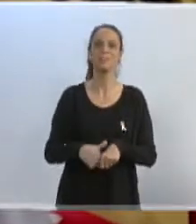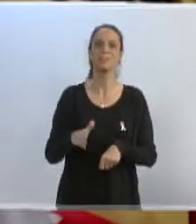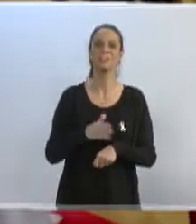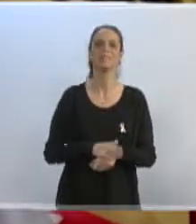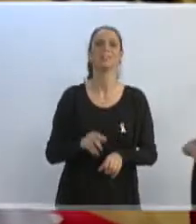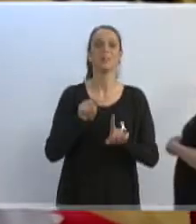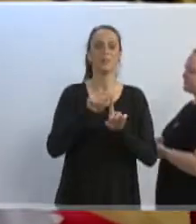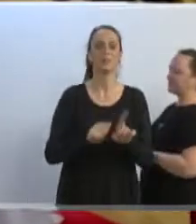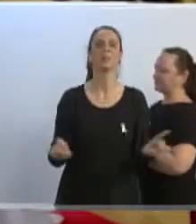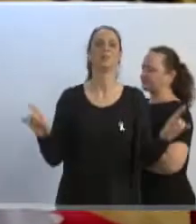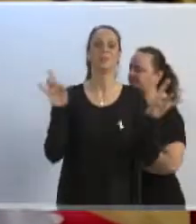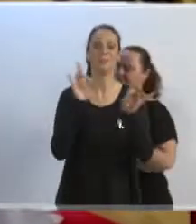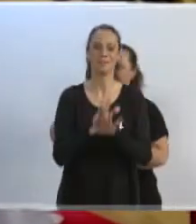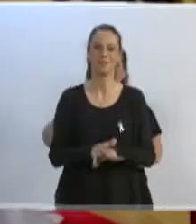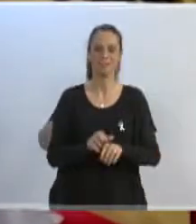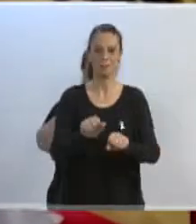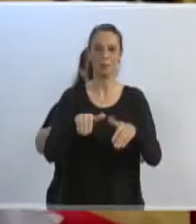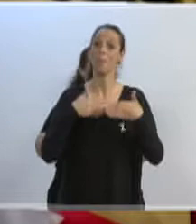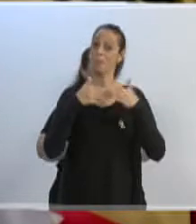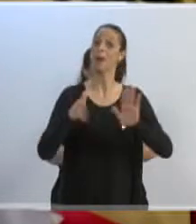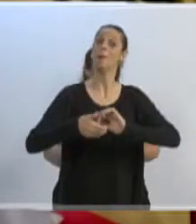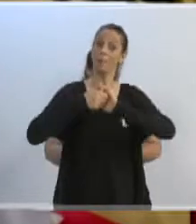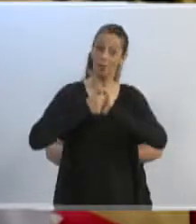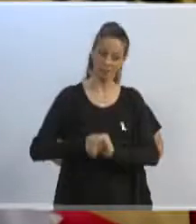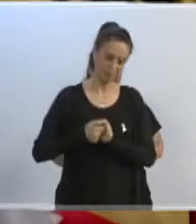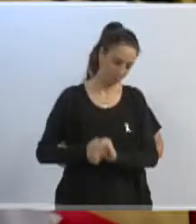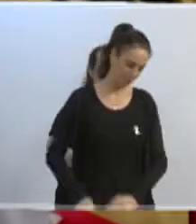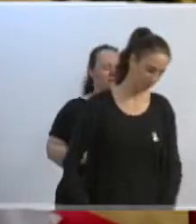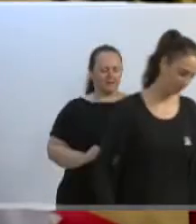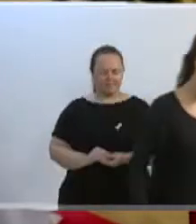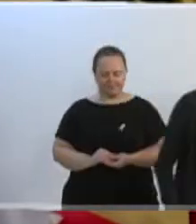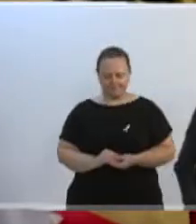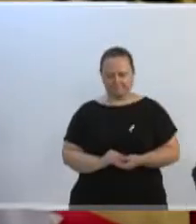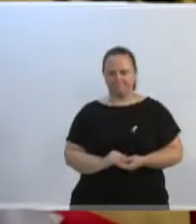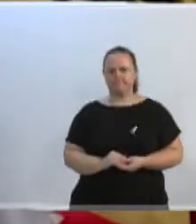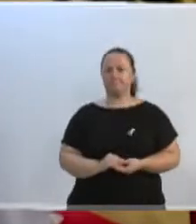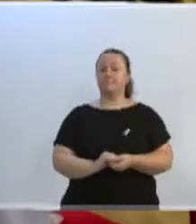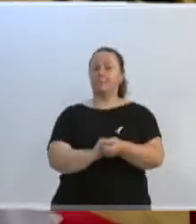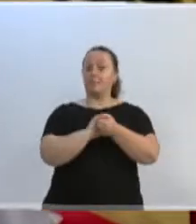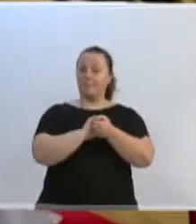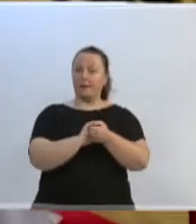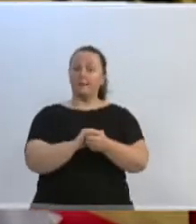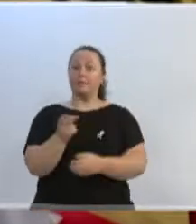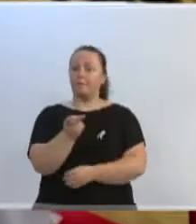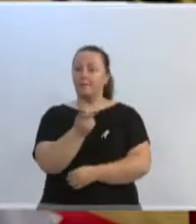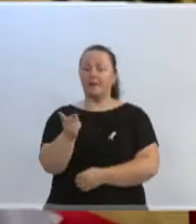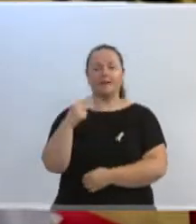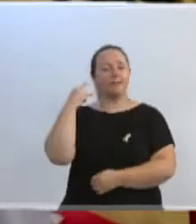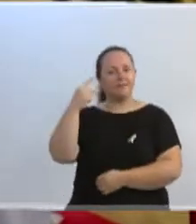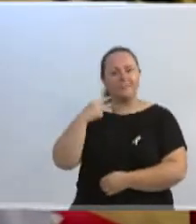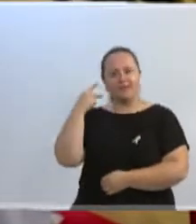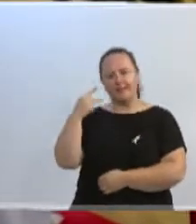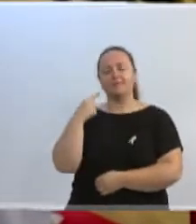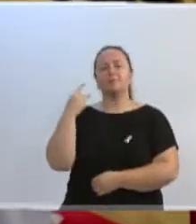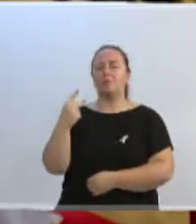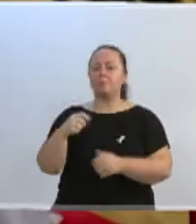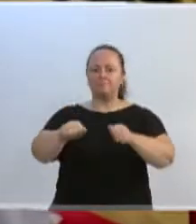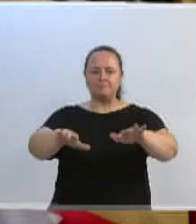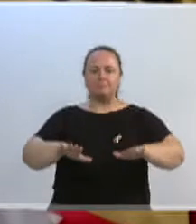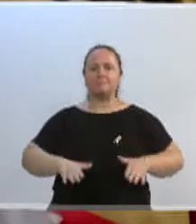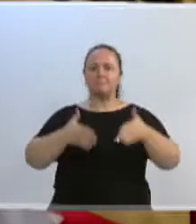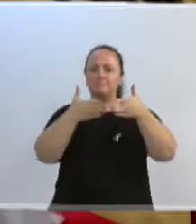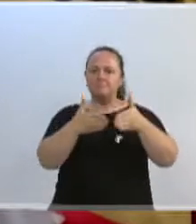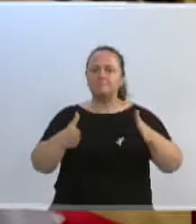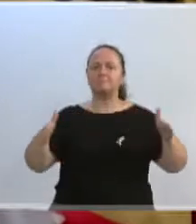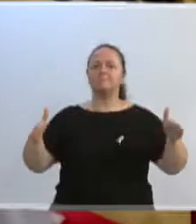encerrando o mês com essa audiência pública. Aliás, já parabenizo o professor Gilson e vereador Matias, no sentido de trazer essa audiência.